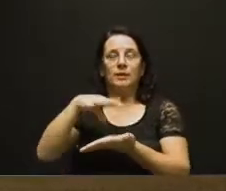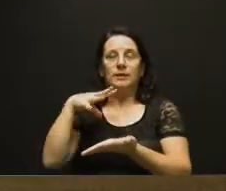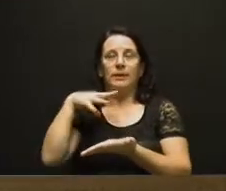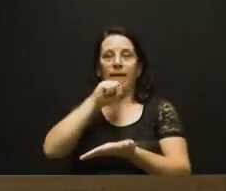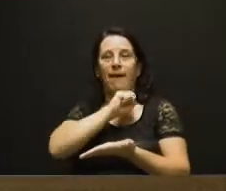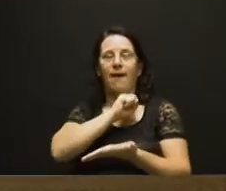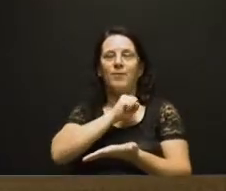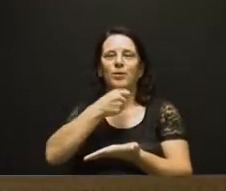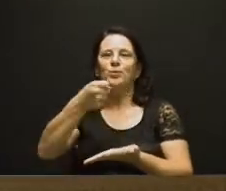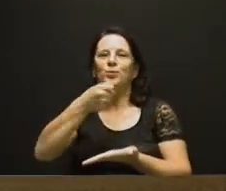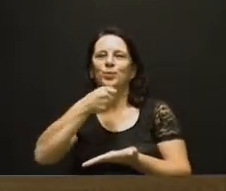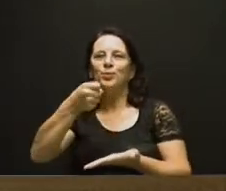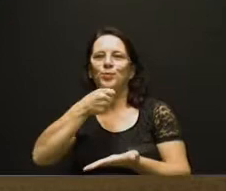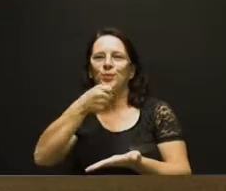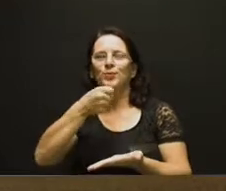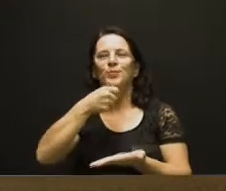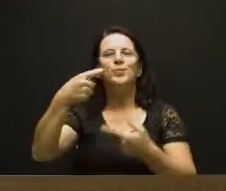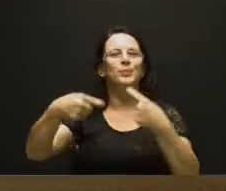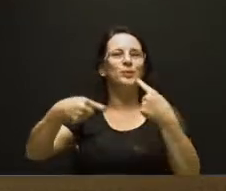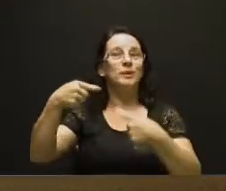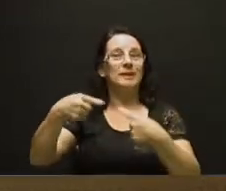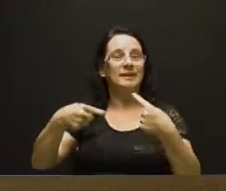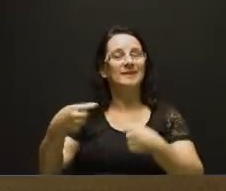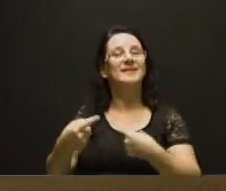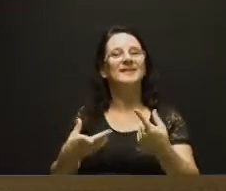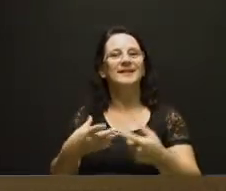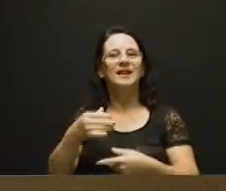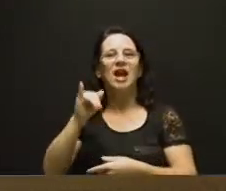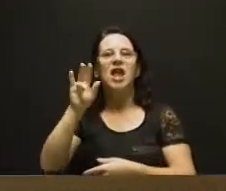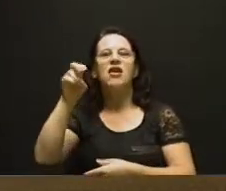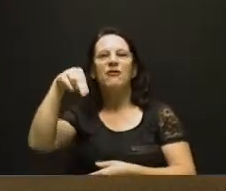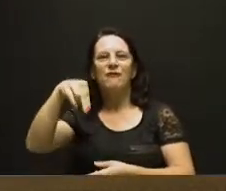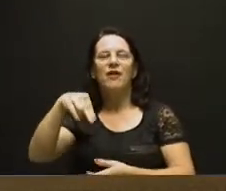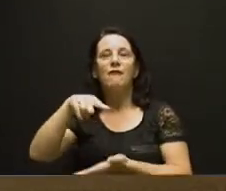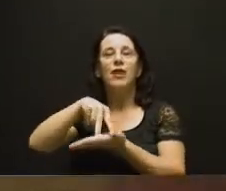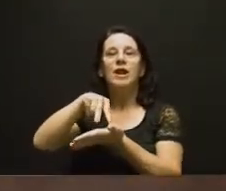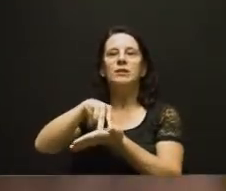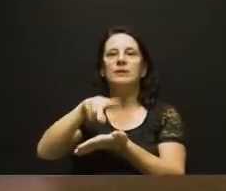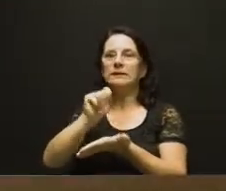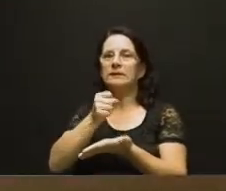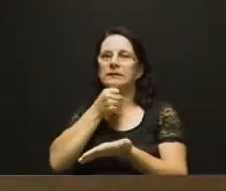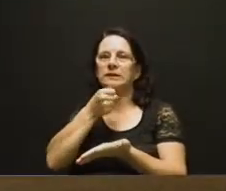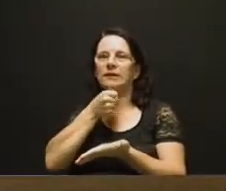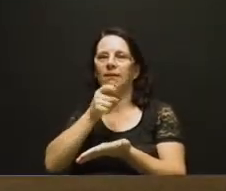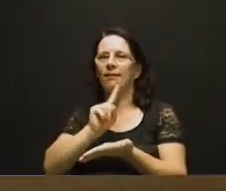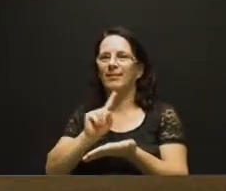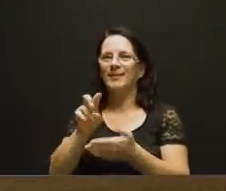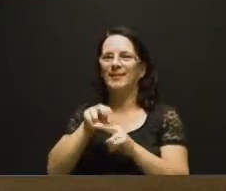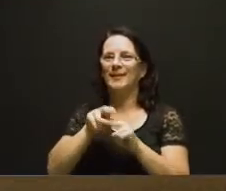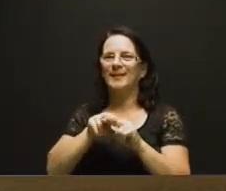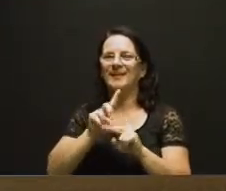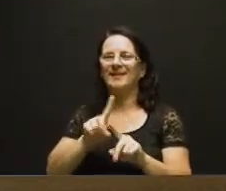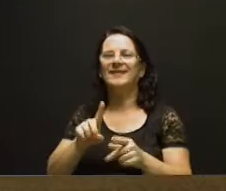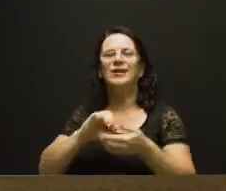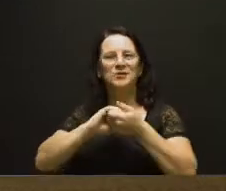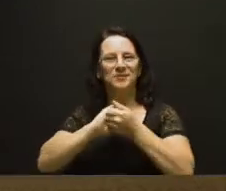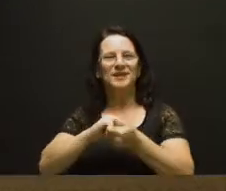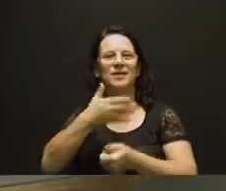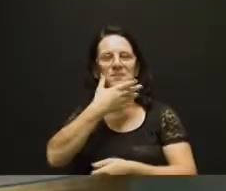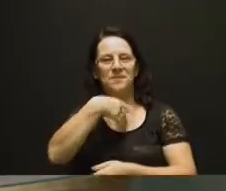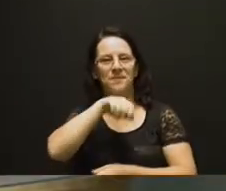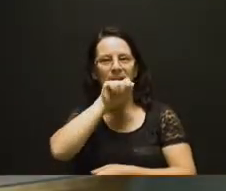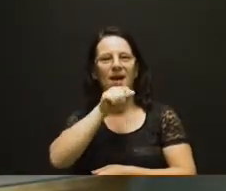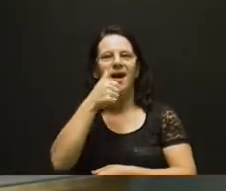microfone para a política não é fácil quando vou falar e falar em pé aqui e ali sentada cumprimentar os pais às